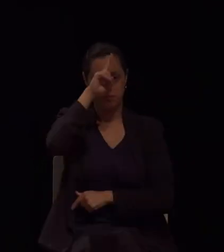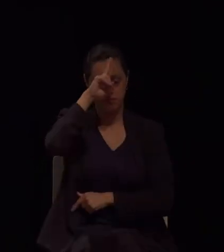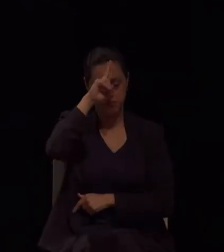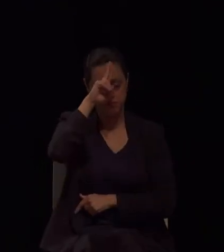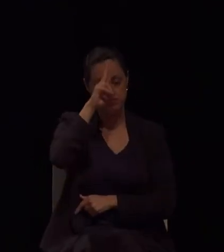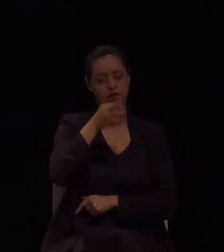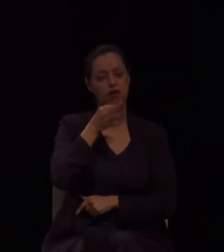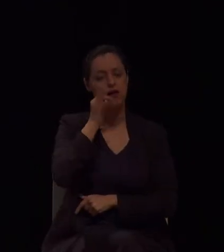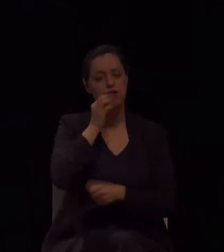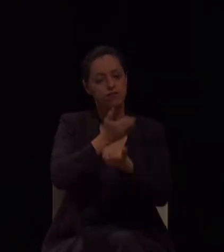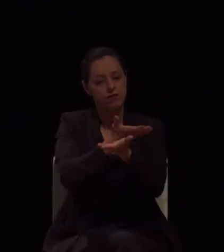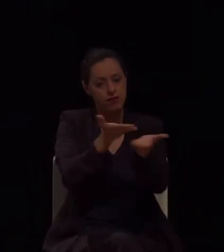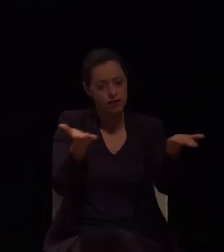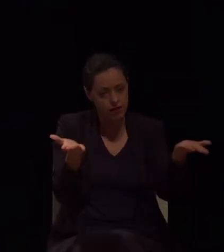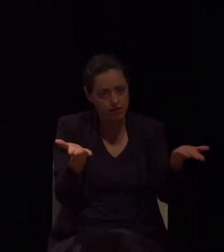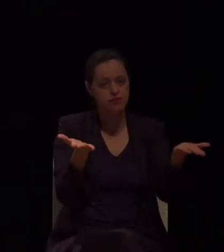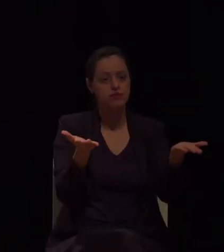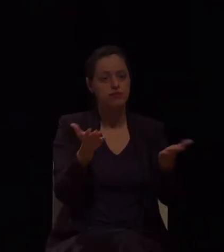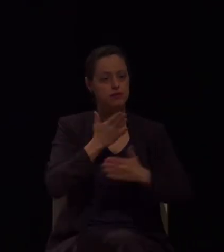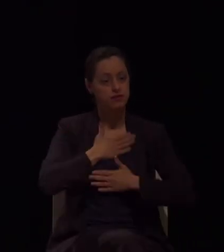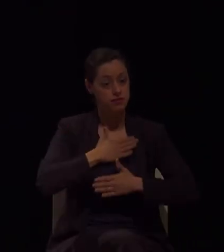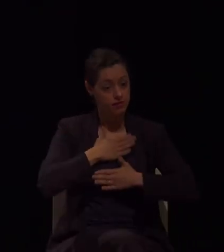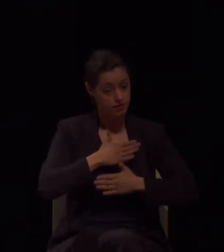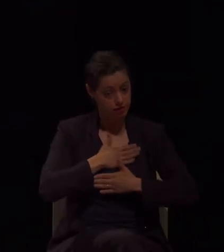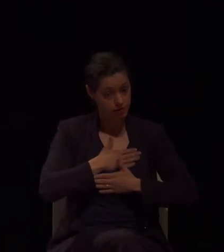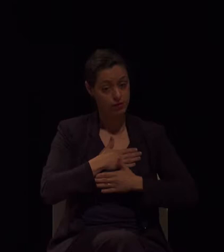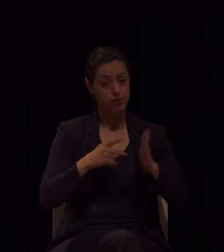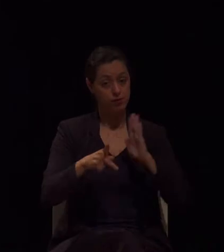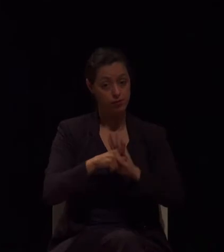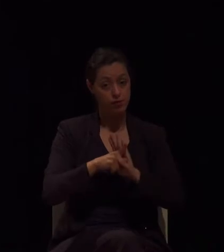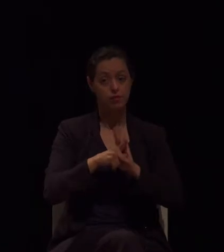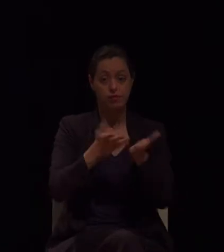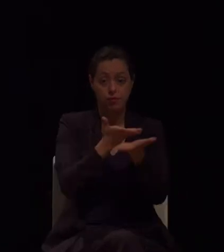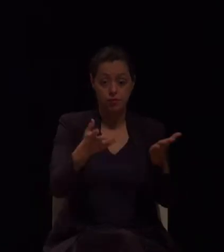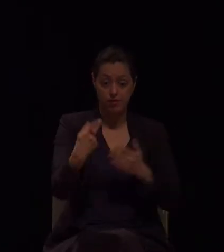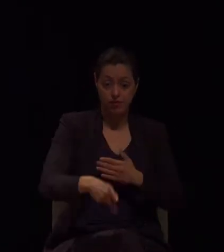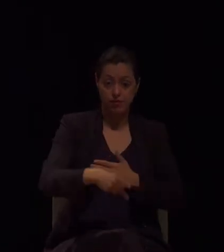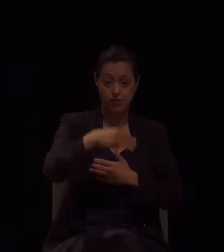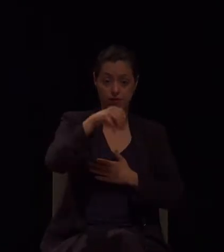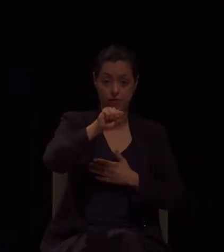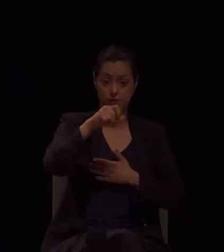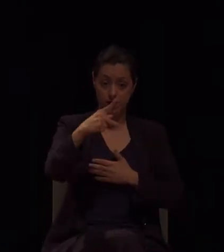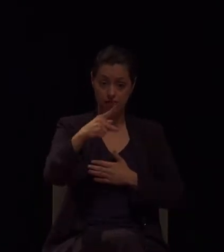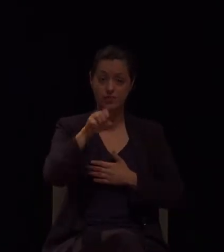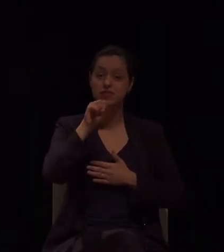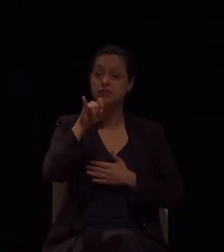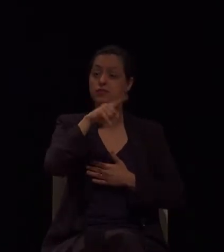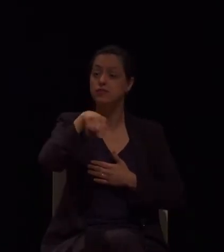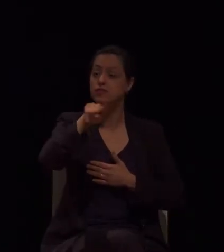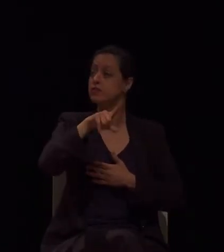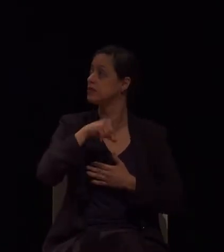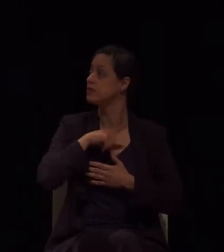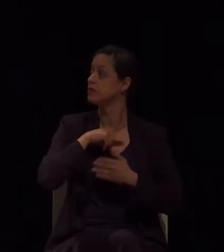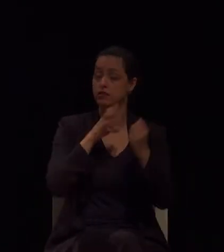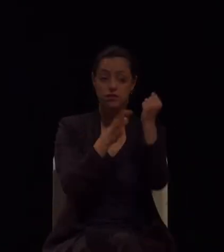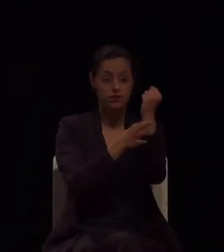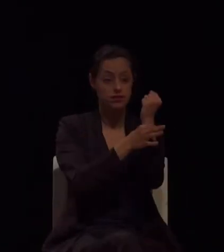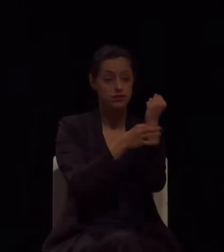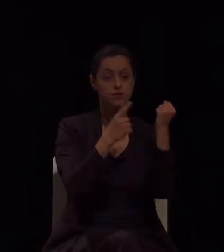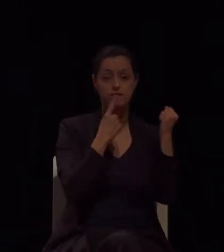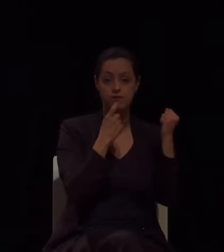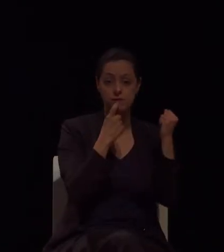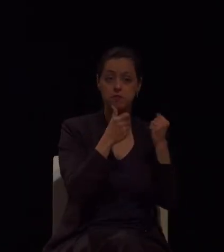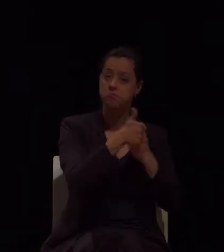oferecer um café né pra todos nós e aí quem pegou essa fitinha vermelha quem está competindo vermelha de chover bastante